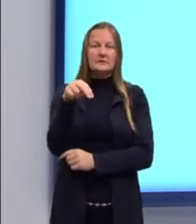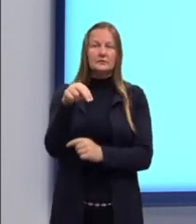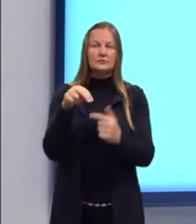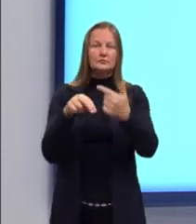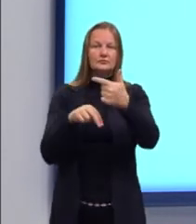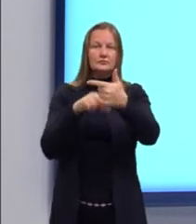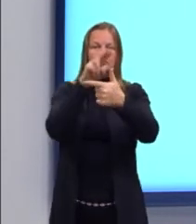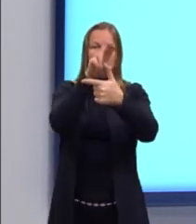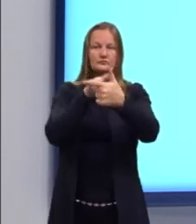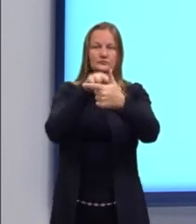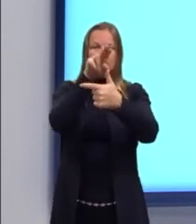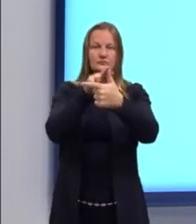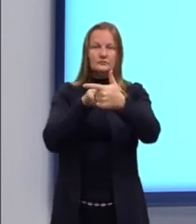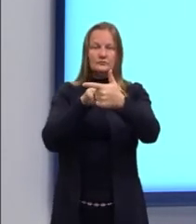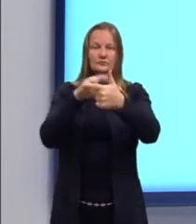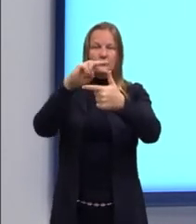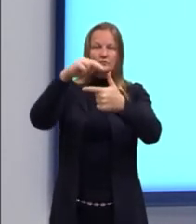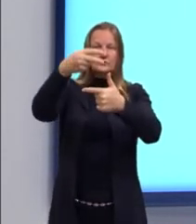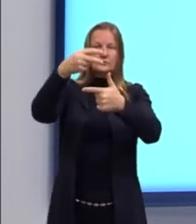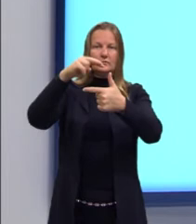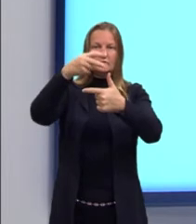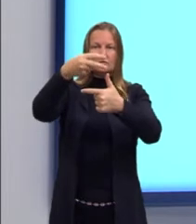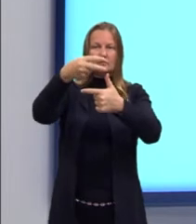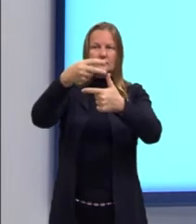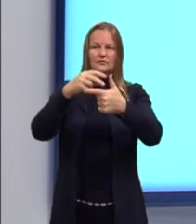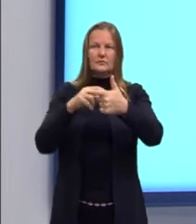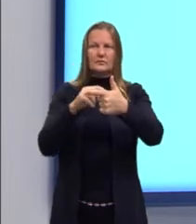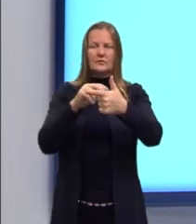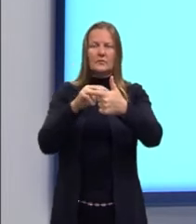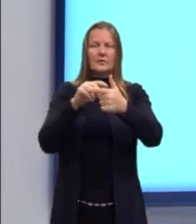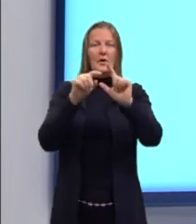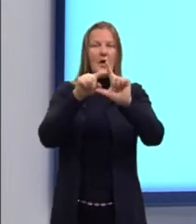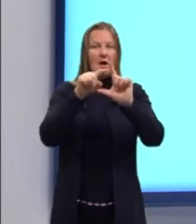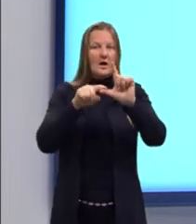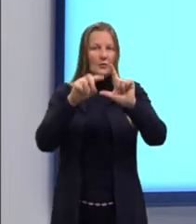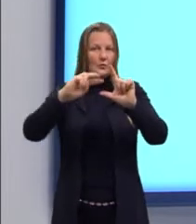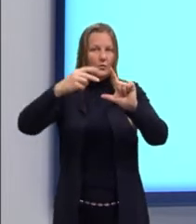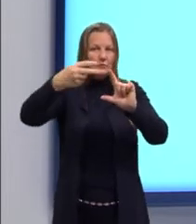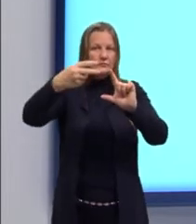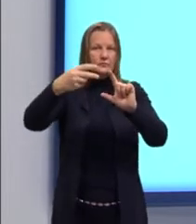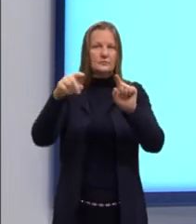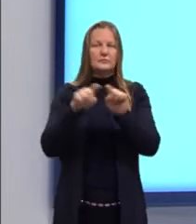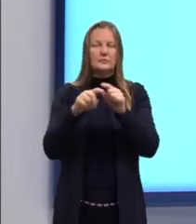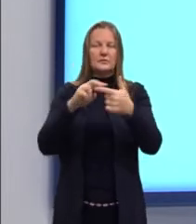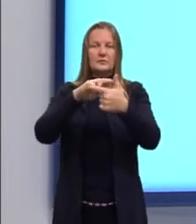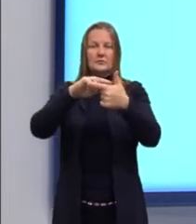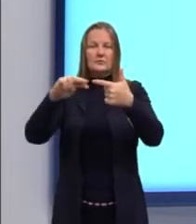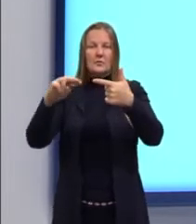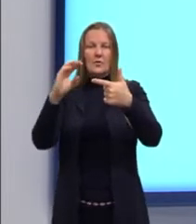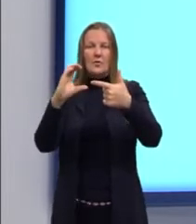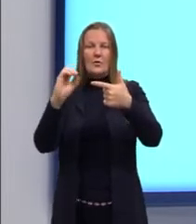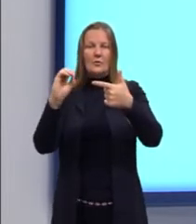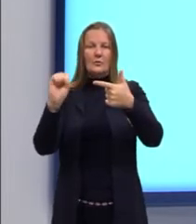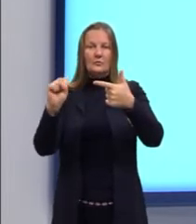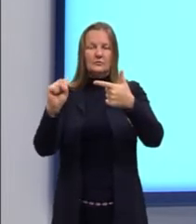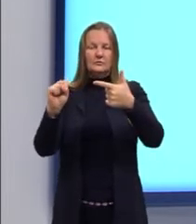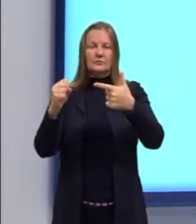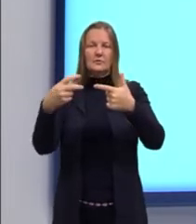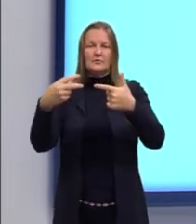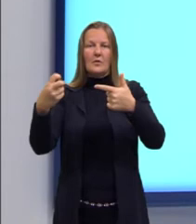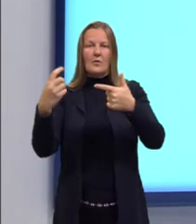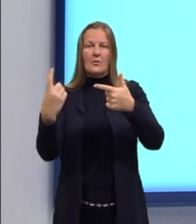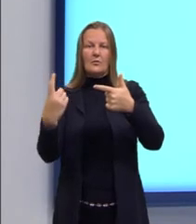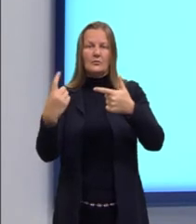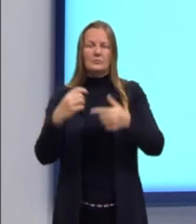ao quadrado mais cosseno desse mesmo ângulo também ao quadrado igual a 1 então